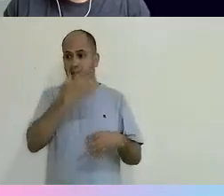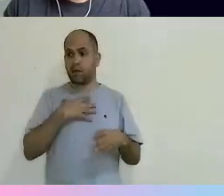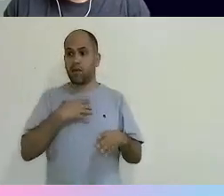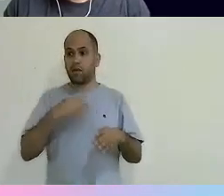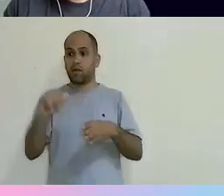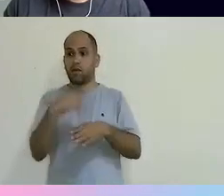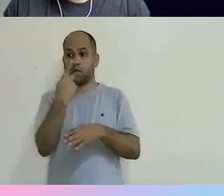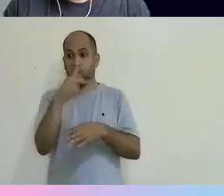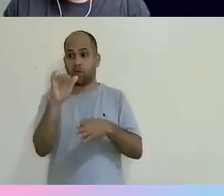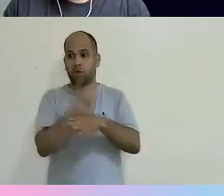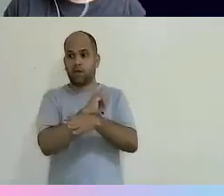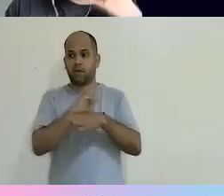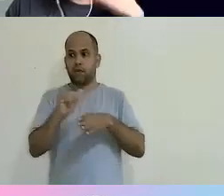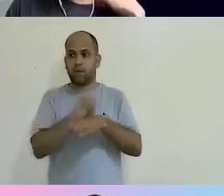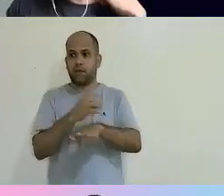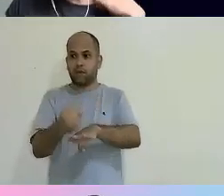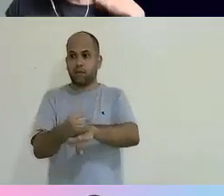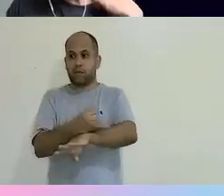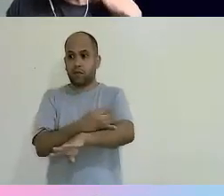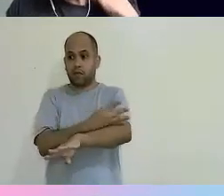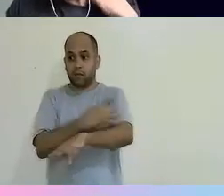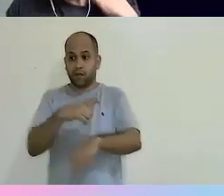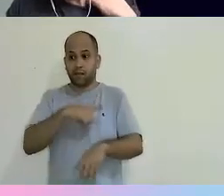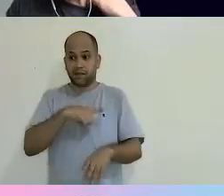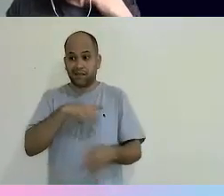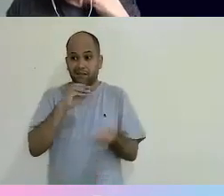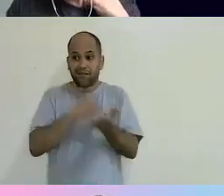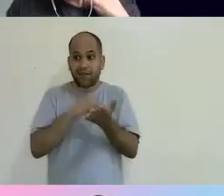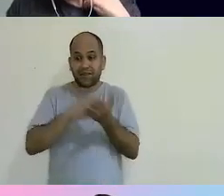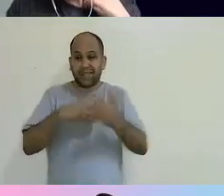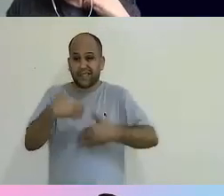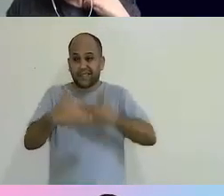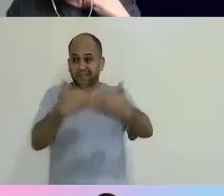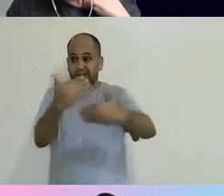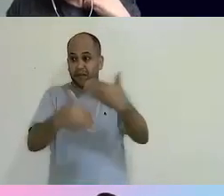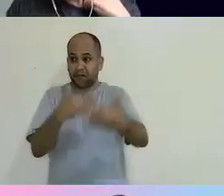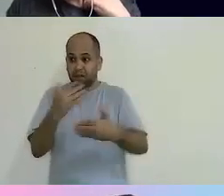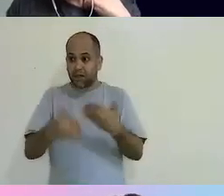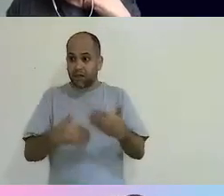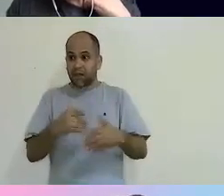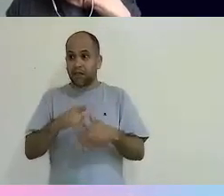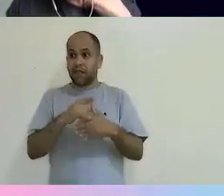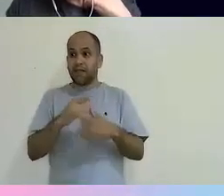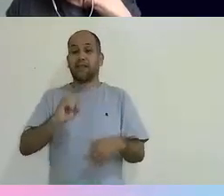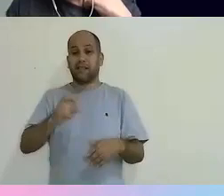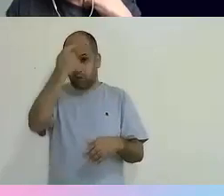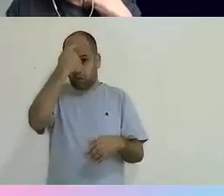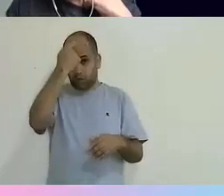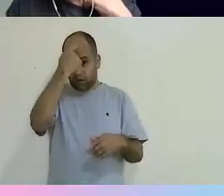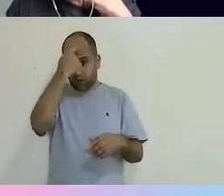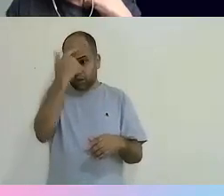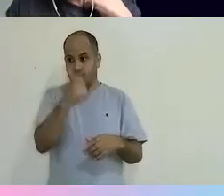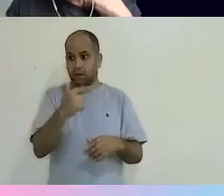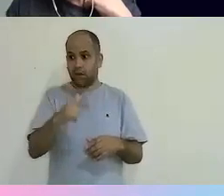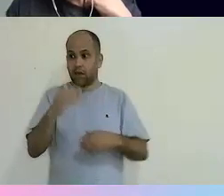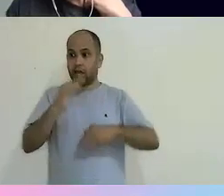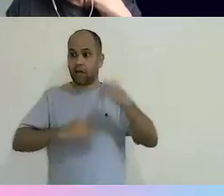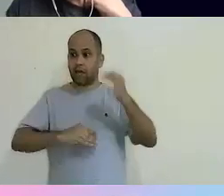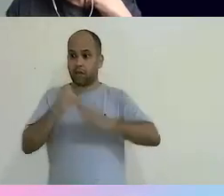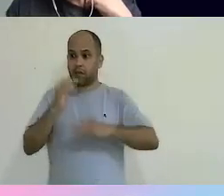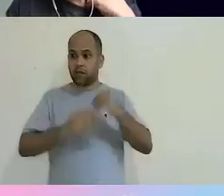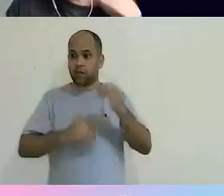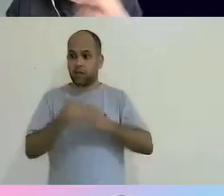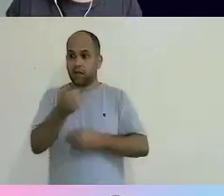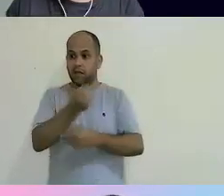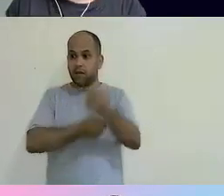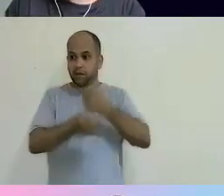emocionais, elas não estiverem bem desenvolvidas se você não tiver consciência de si mesmo, não for capaz de gerenciar seu